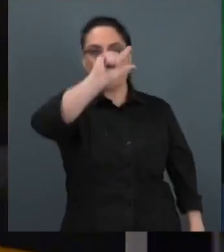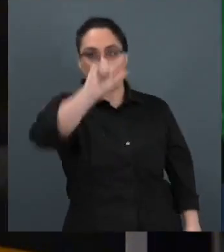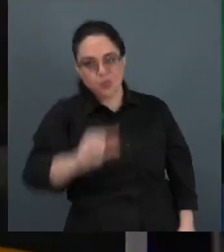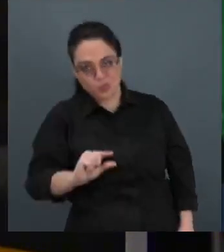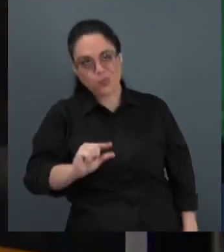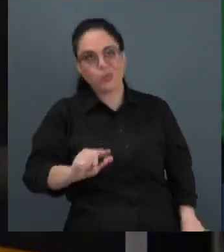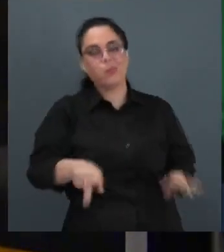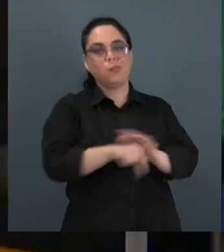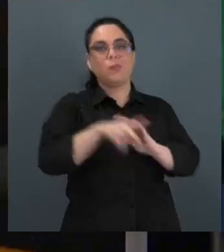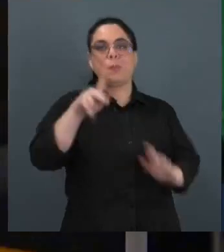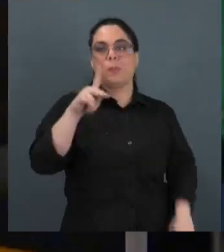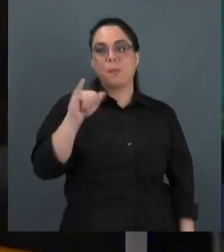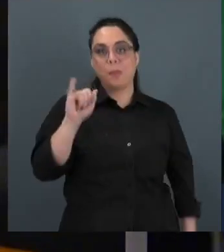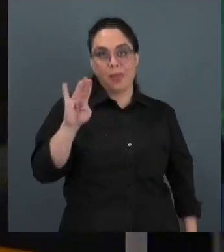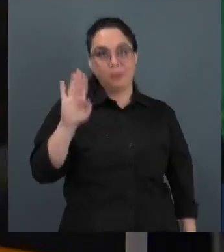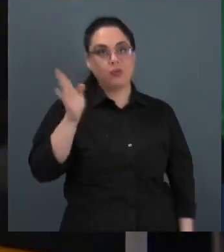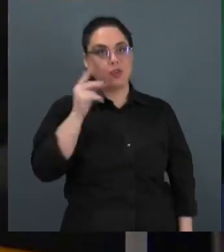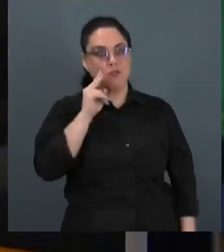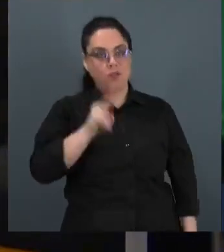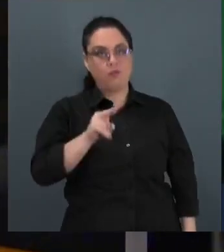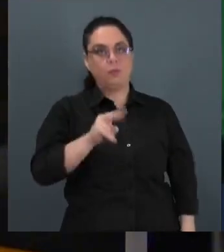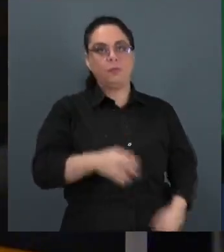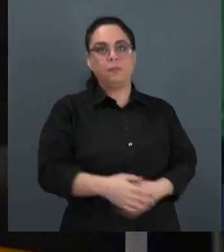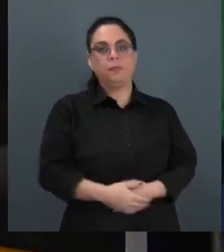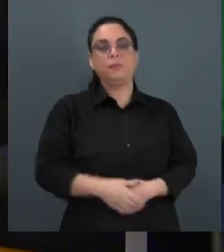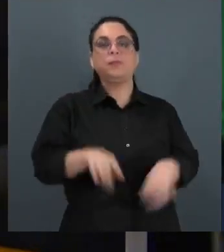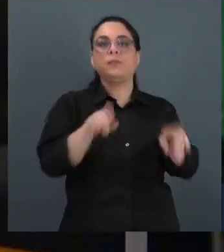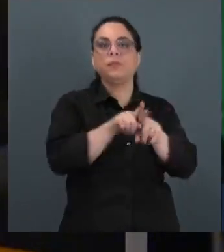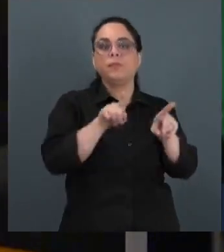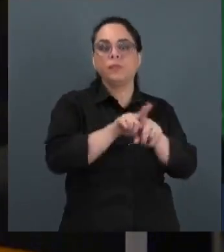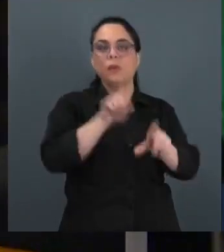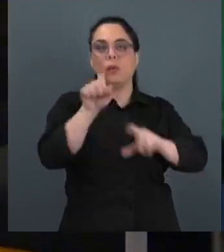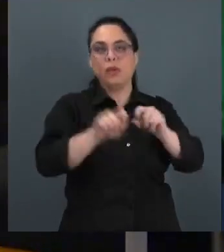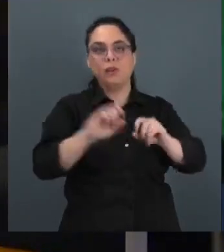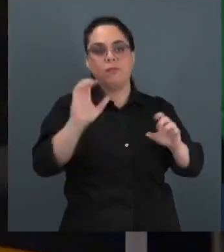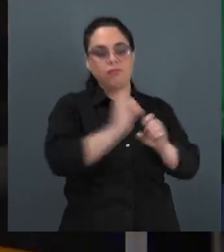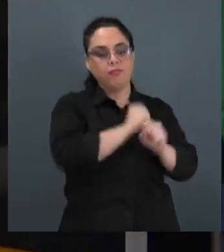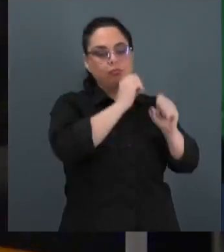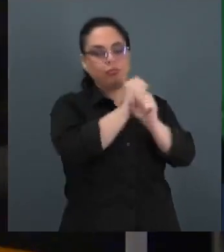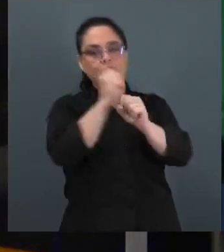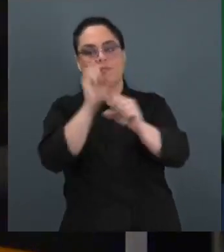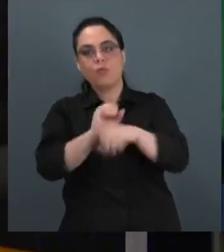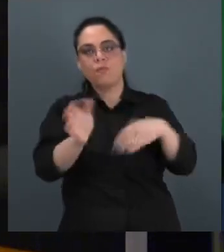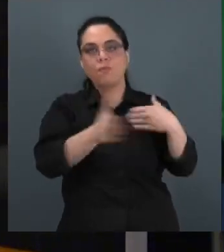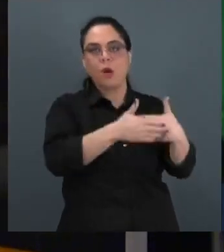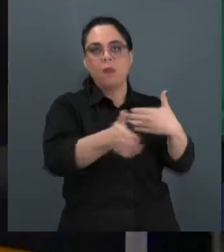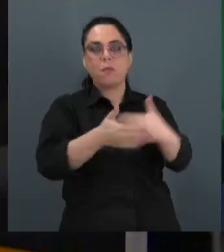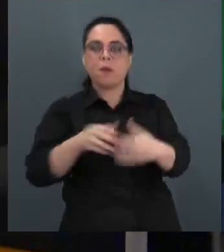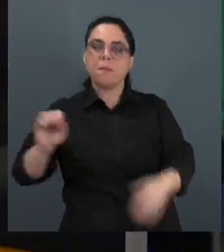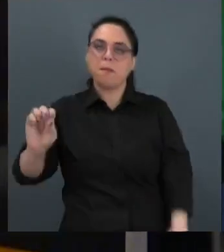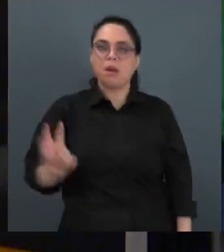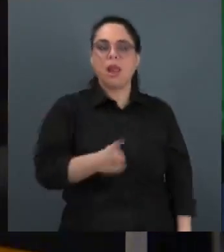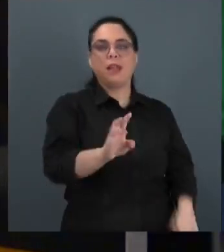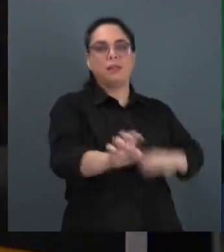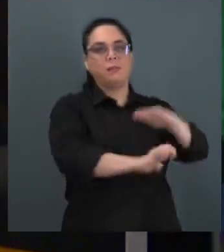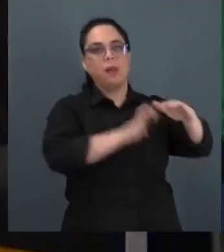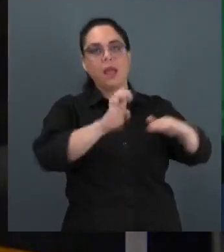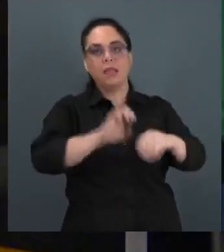do nosso produto interno bruto, o fechamento de centenas de milhares de empresas,